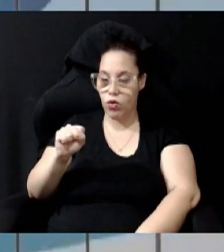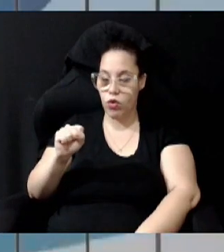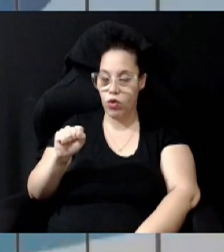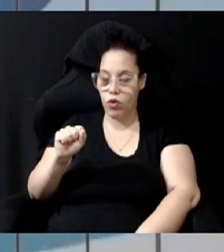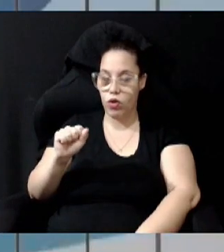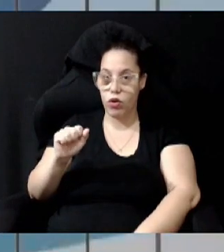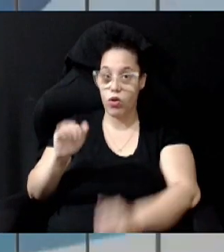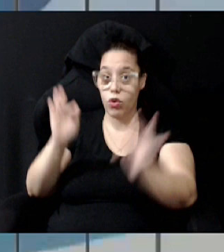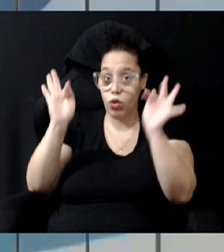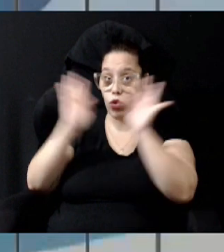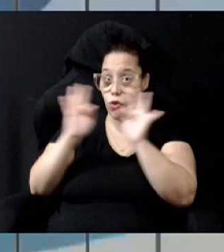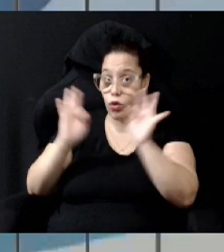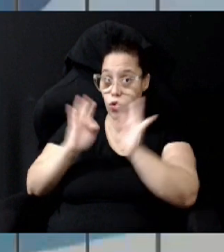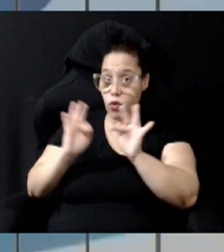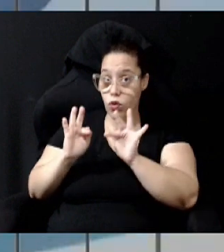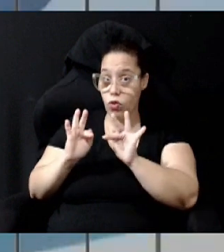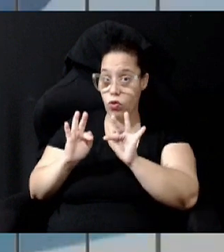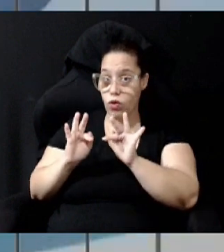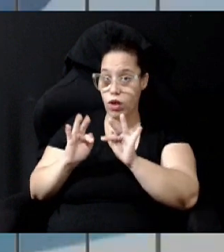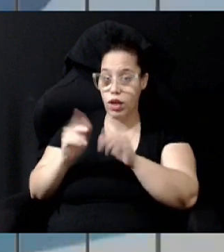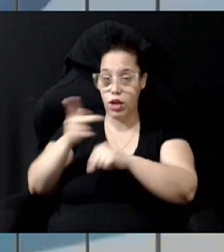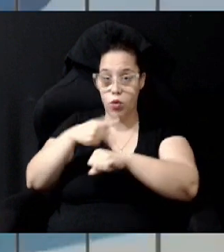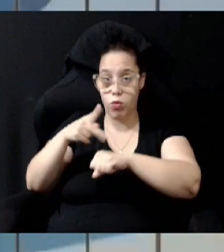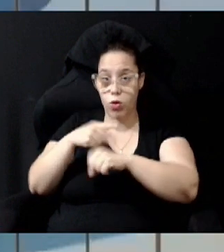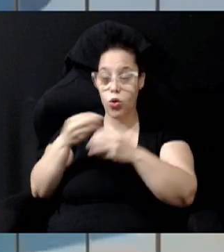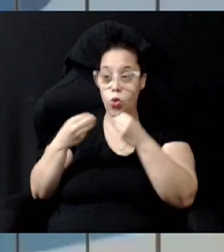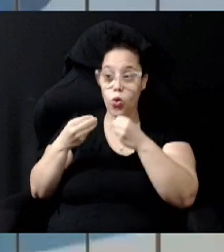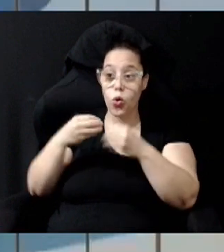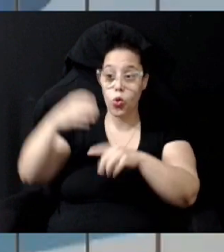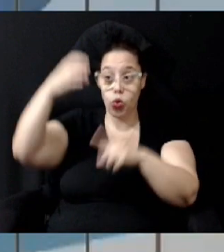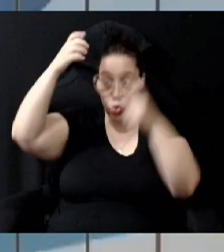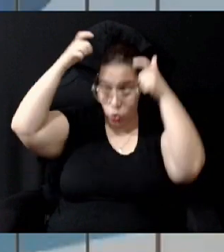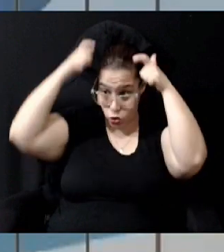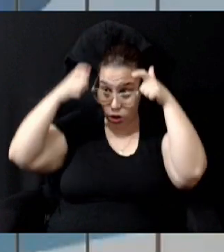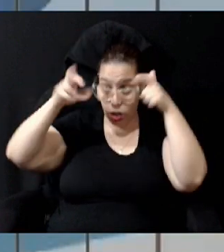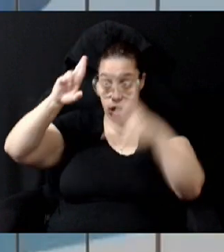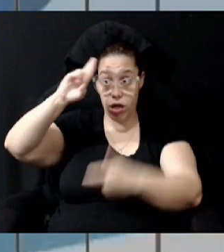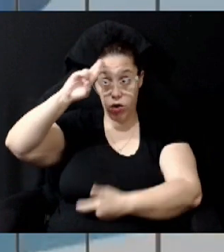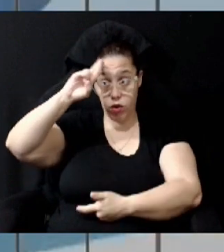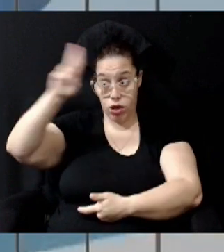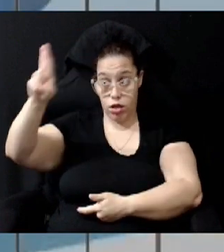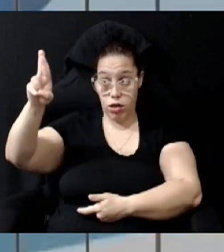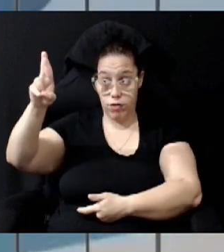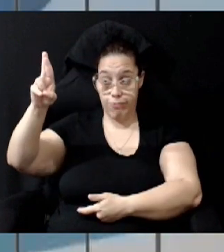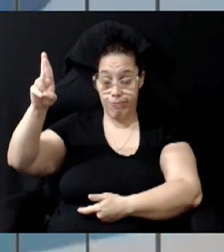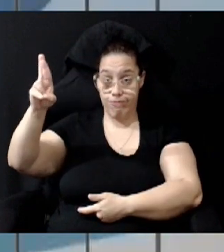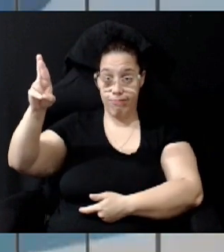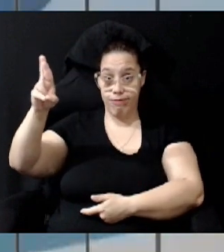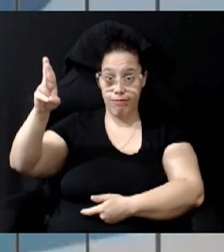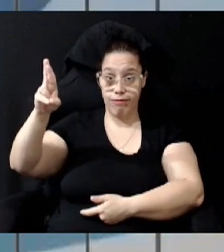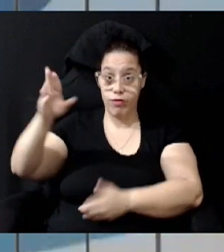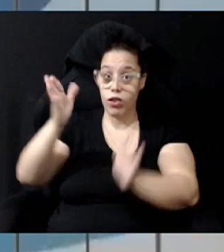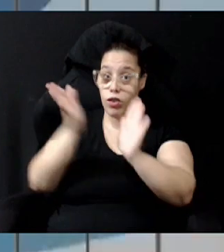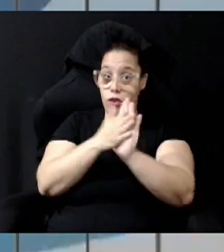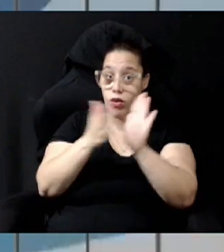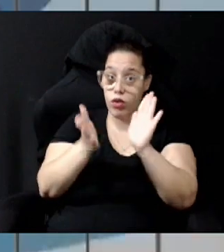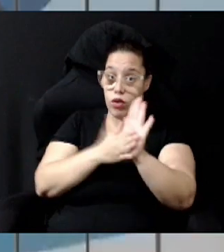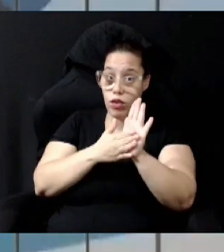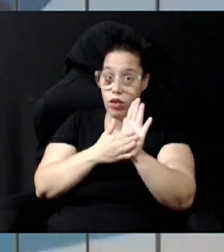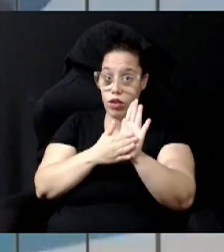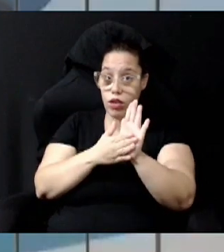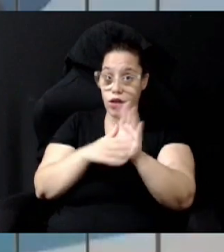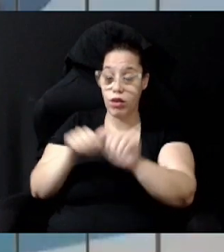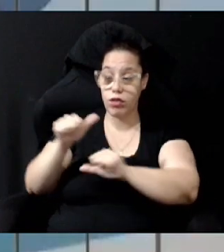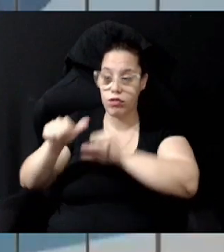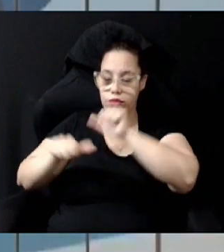é o Senhor. Né? Na realidade está dizendo que eles estão propondo uma